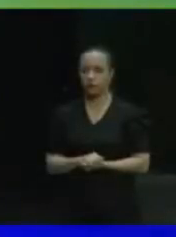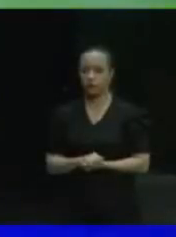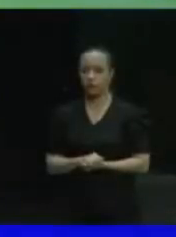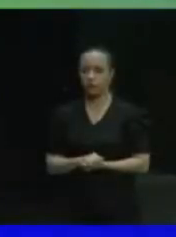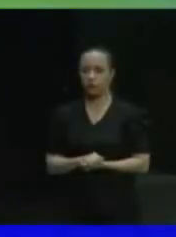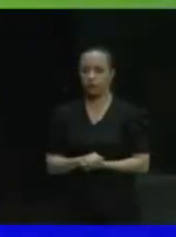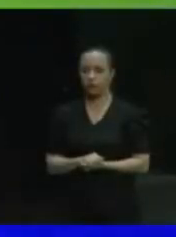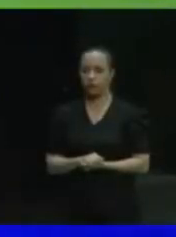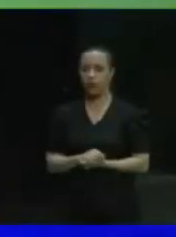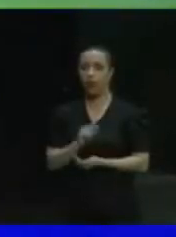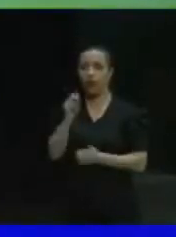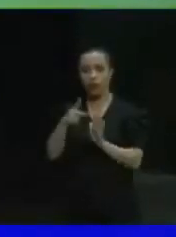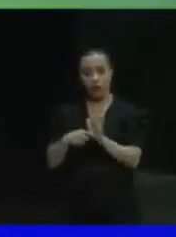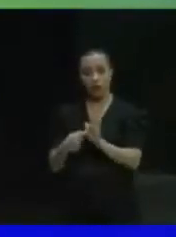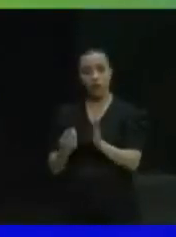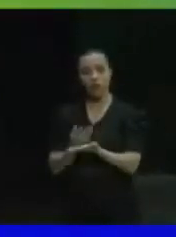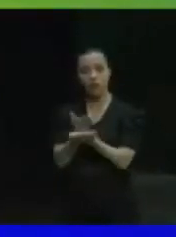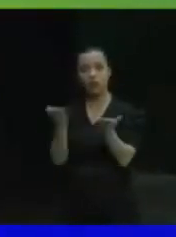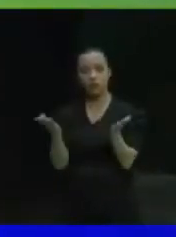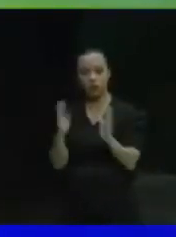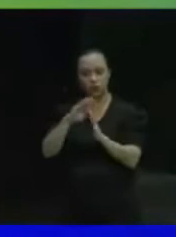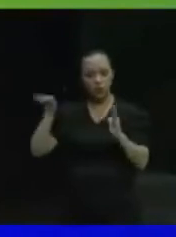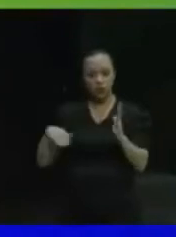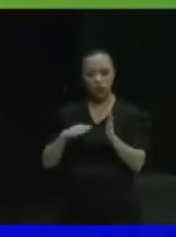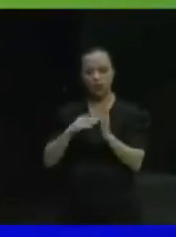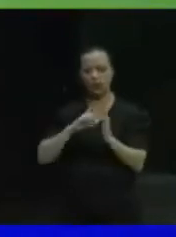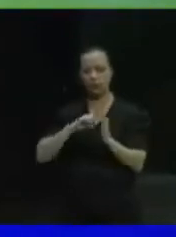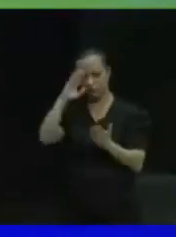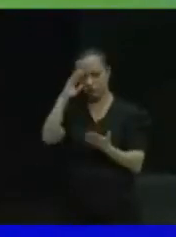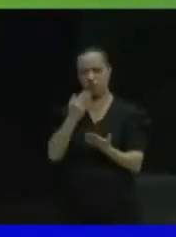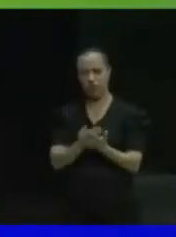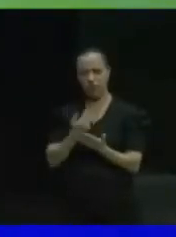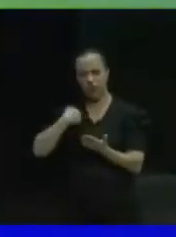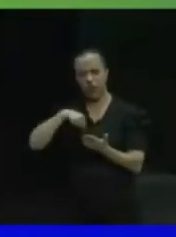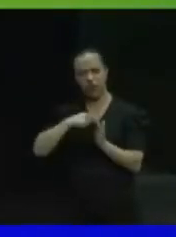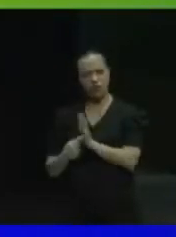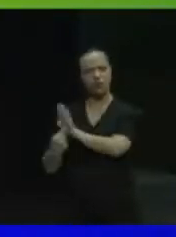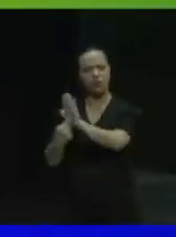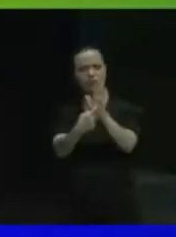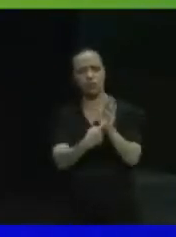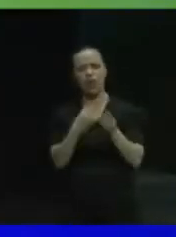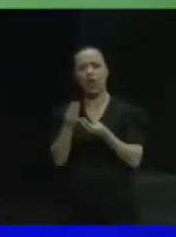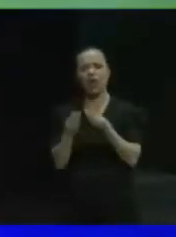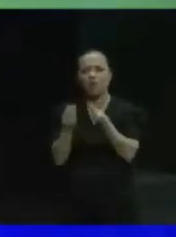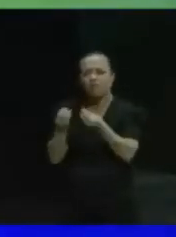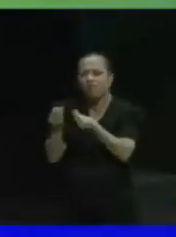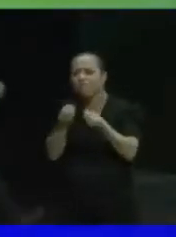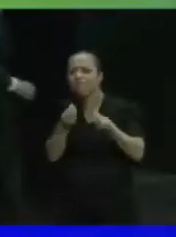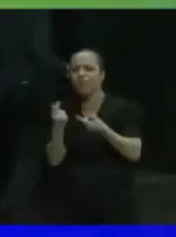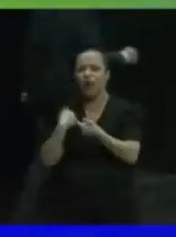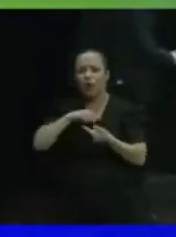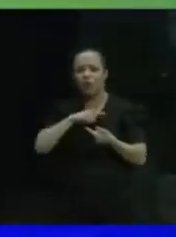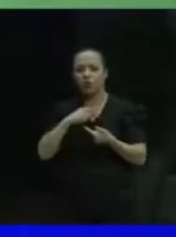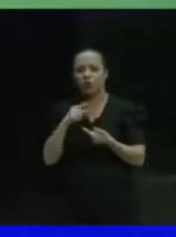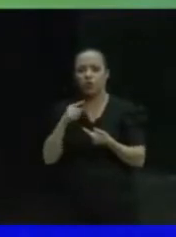Para que todo esse projeto tenha credibilidade, para que nós possamos demonstrar com sinceridade o